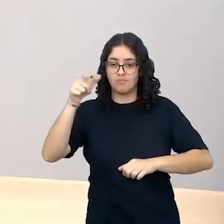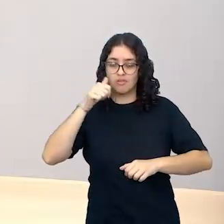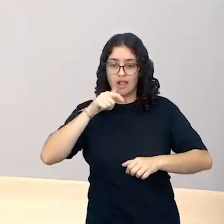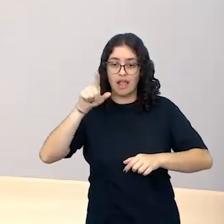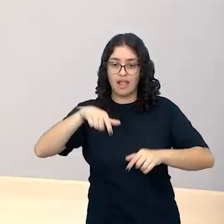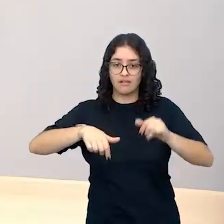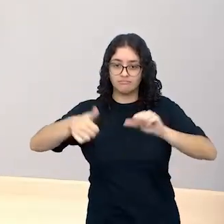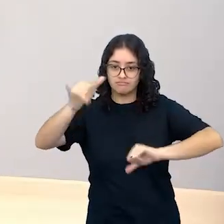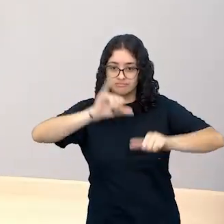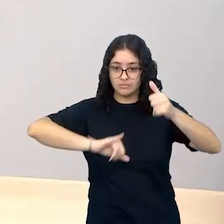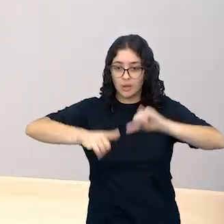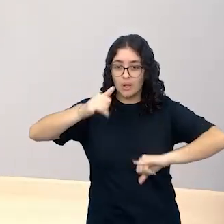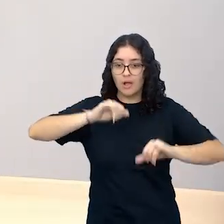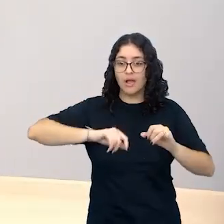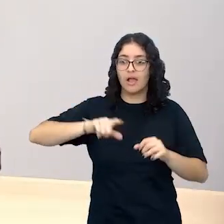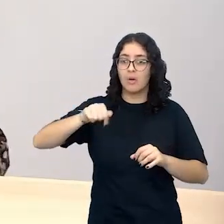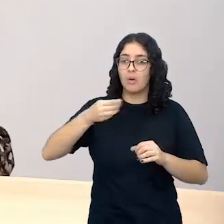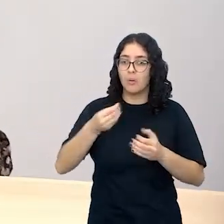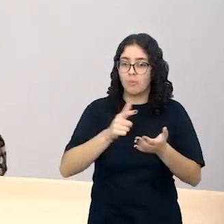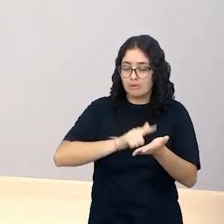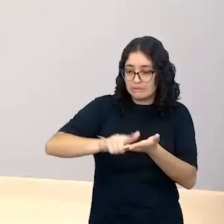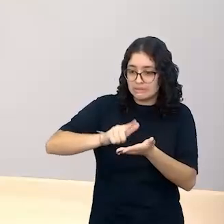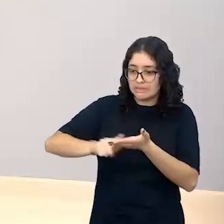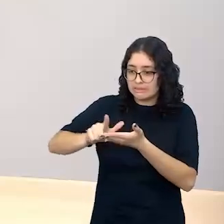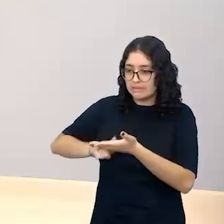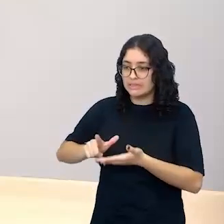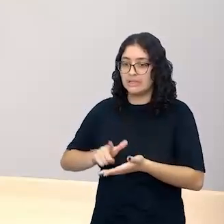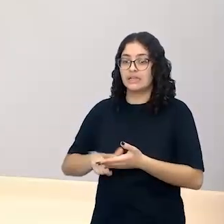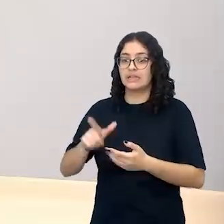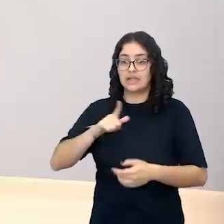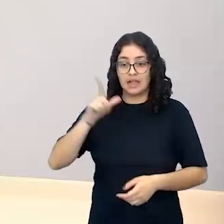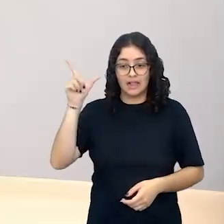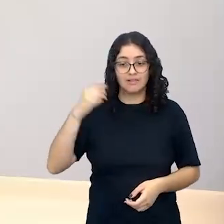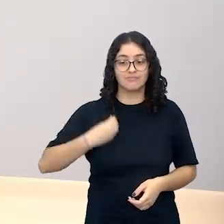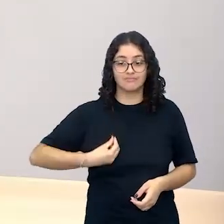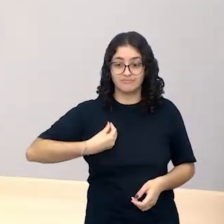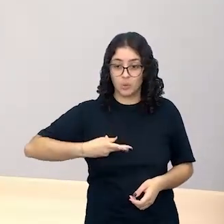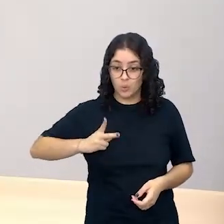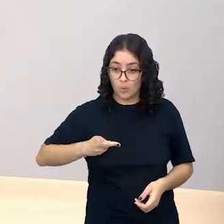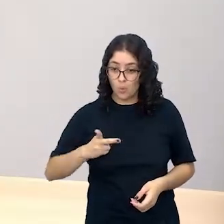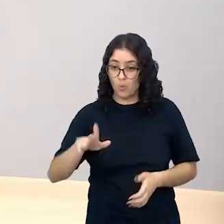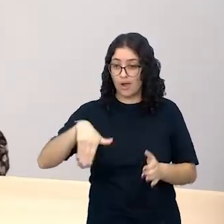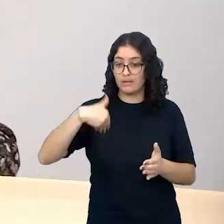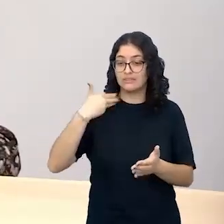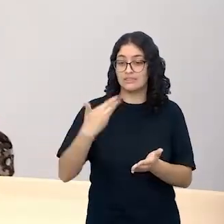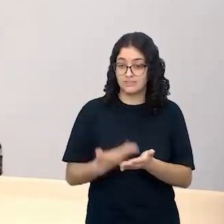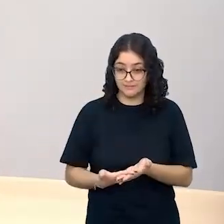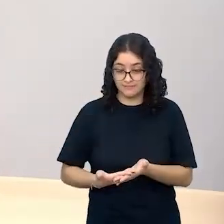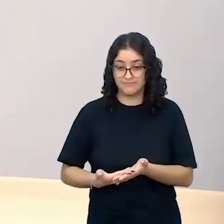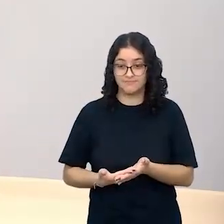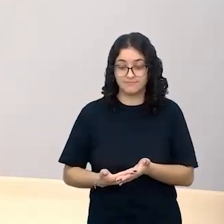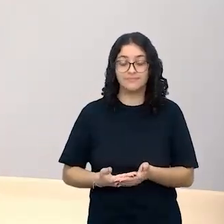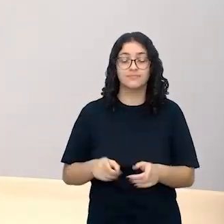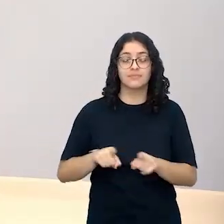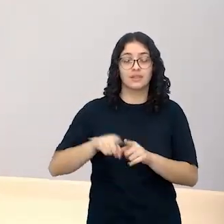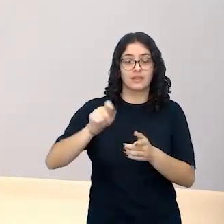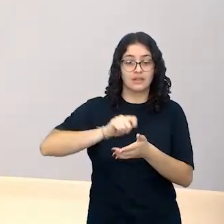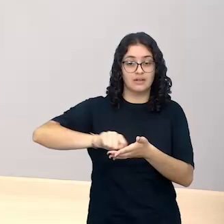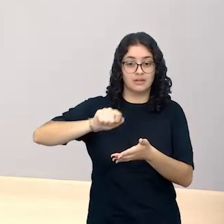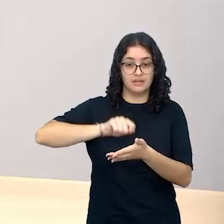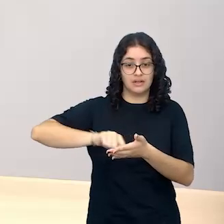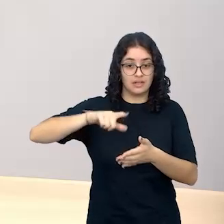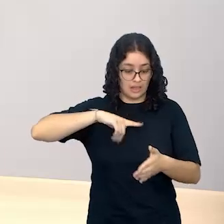muito dinheiro para poder fazer a limpeza, ainda tem esse processo lá. E além dos escritos dela